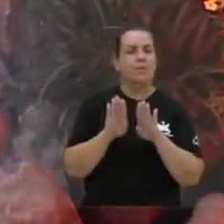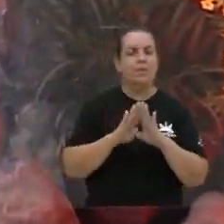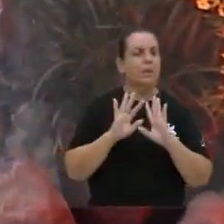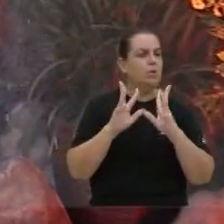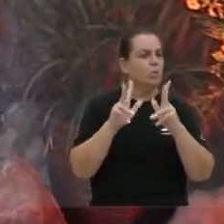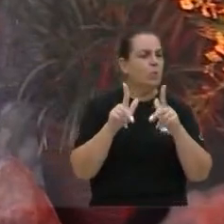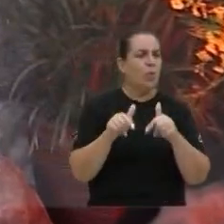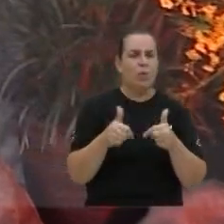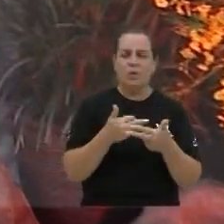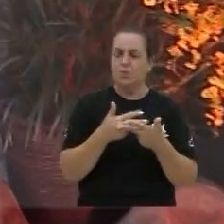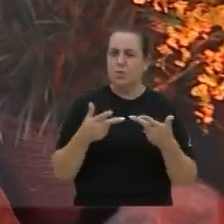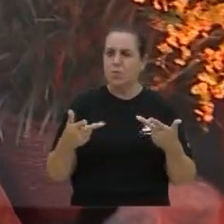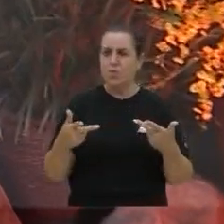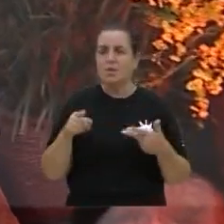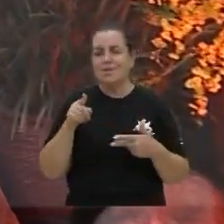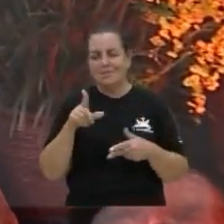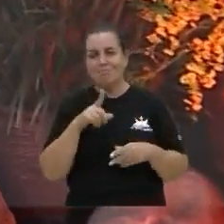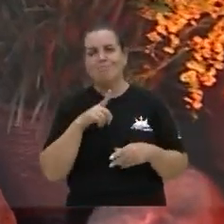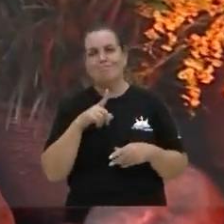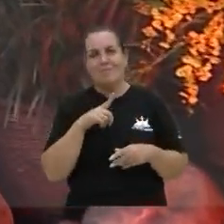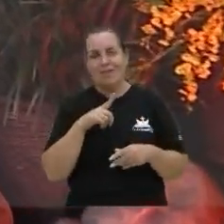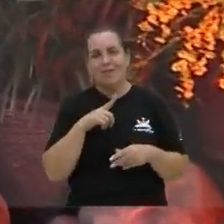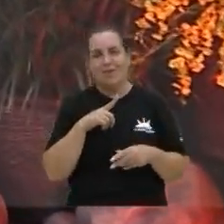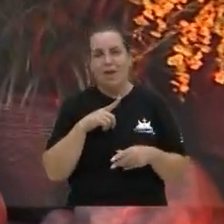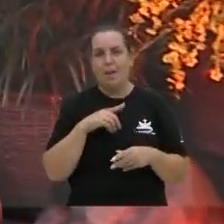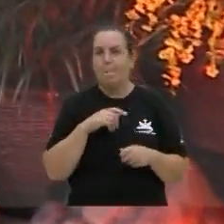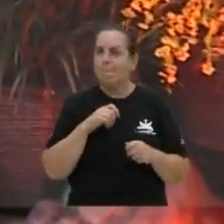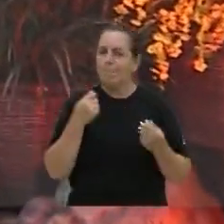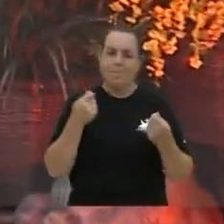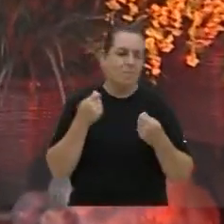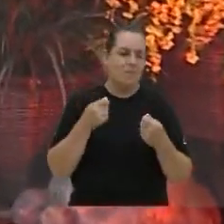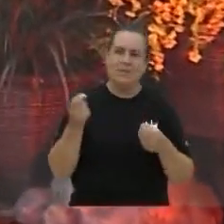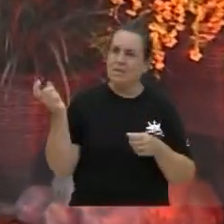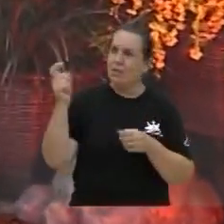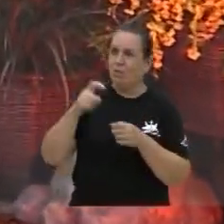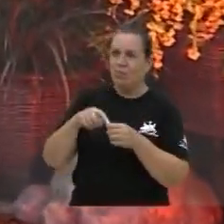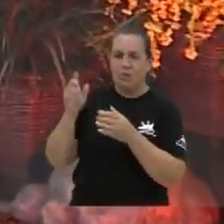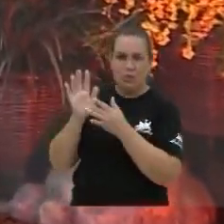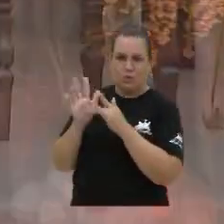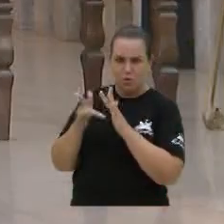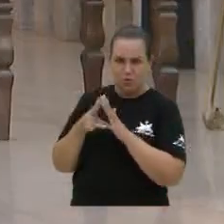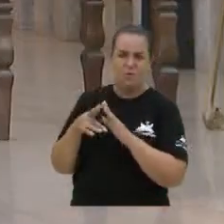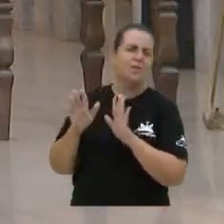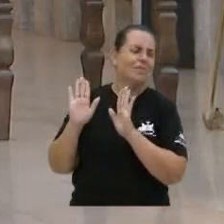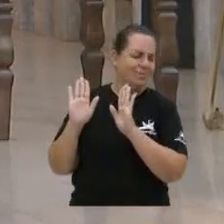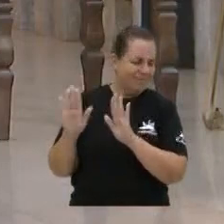as consequências que ela teve, não precisa voltar-se a Jesus?